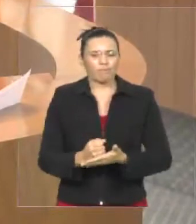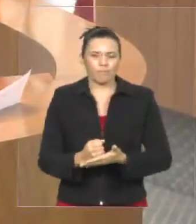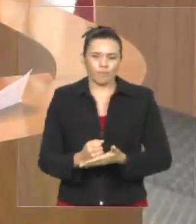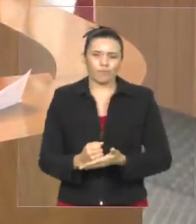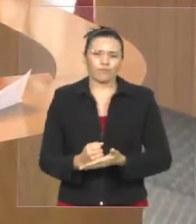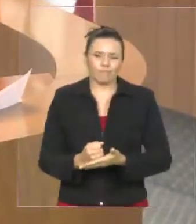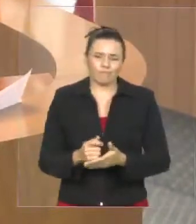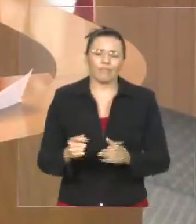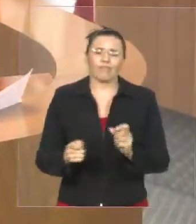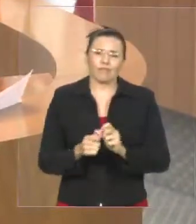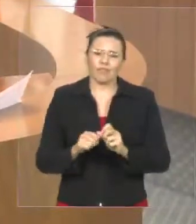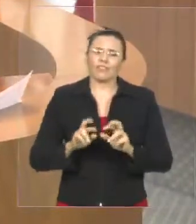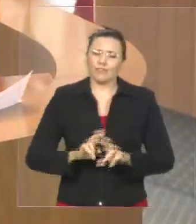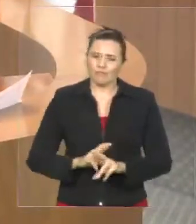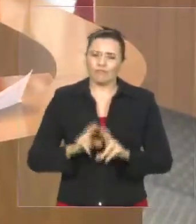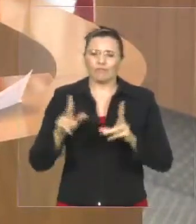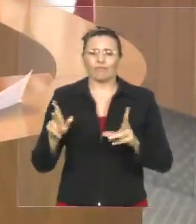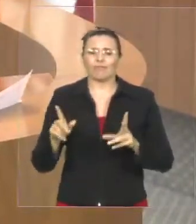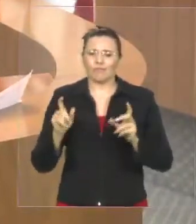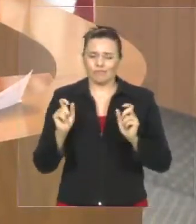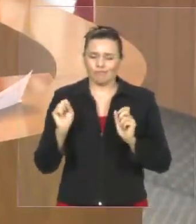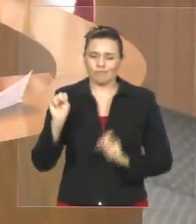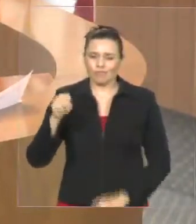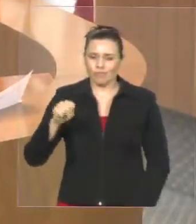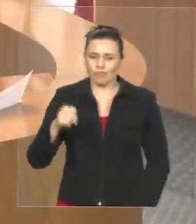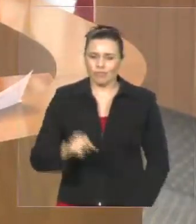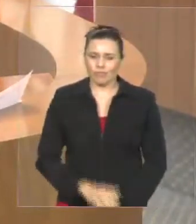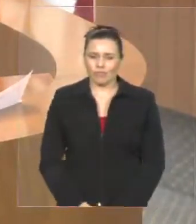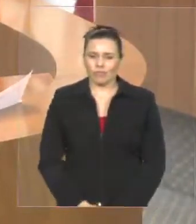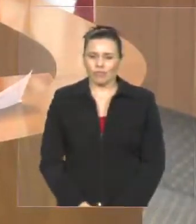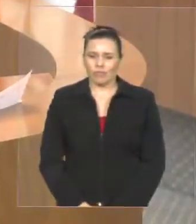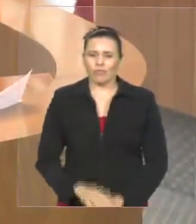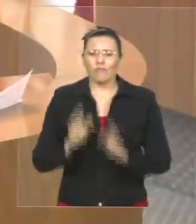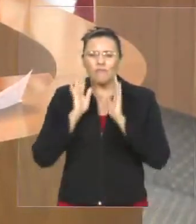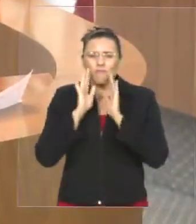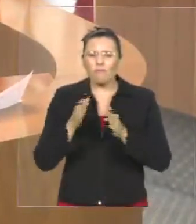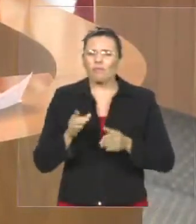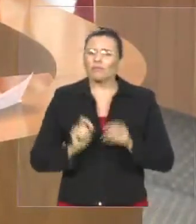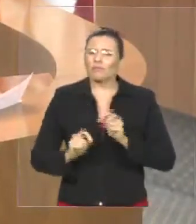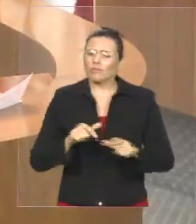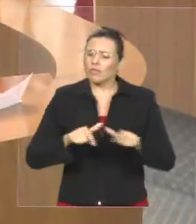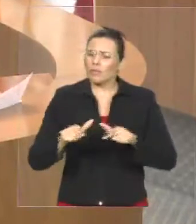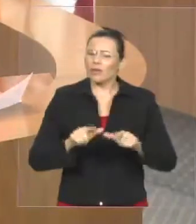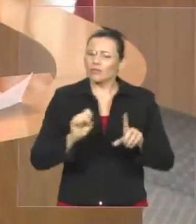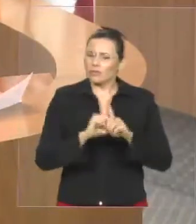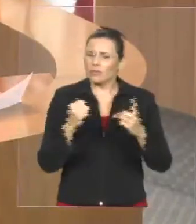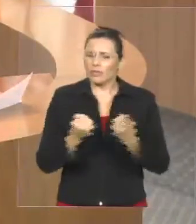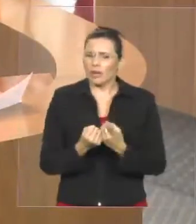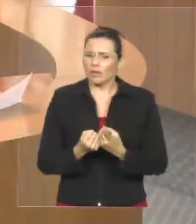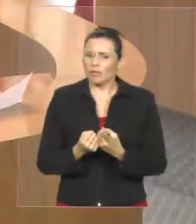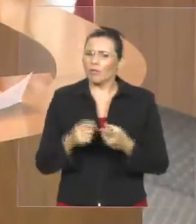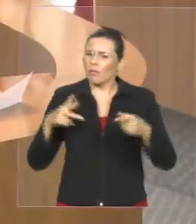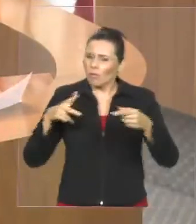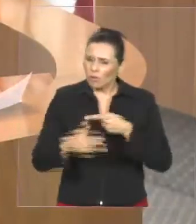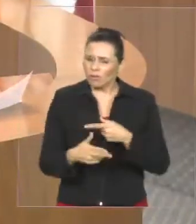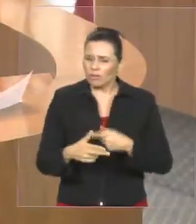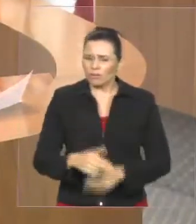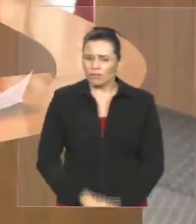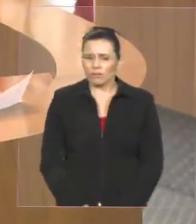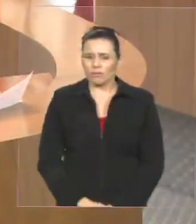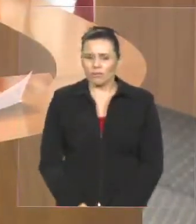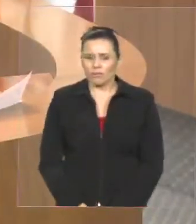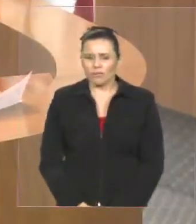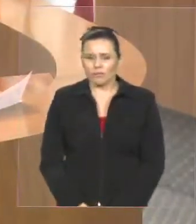faço uma diferença do que é gasto social. Vai se cortar os gastos sociais? Vai se